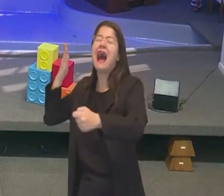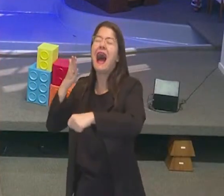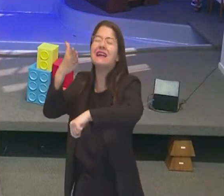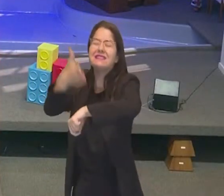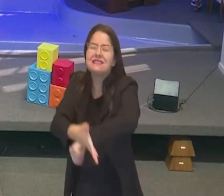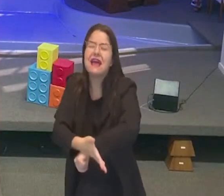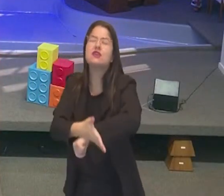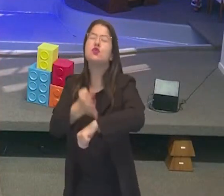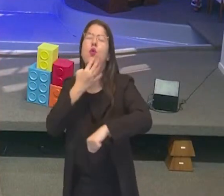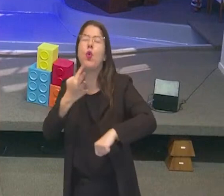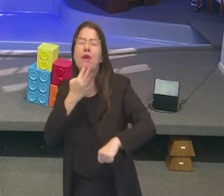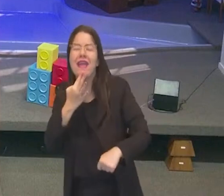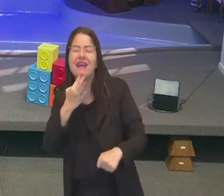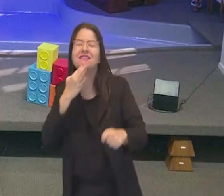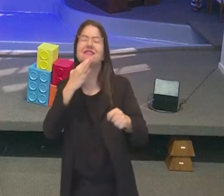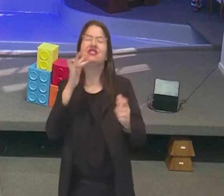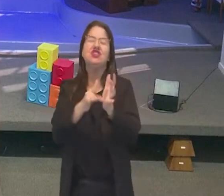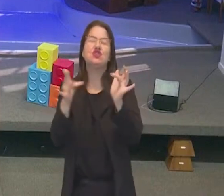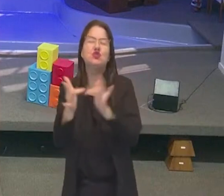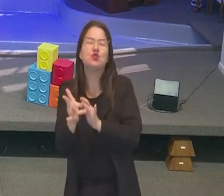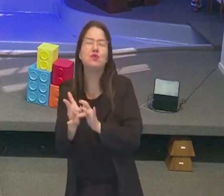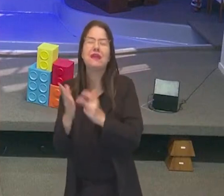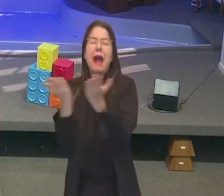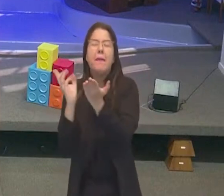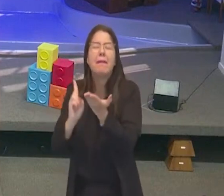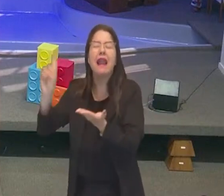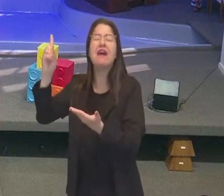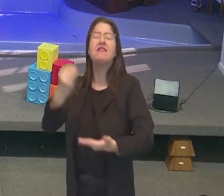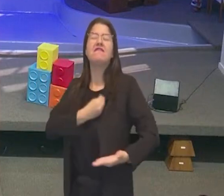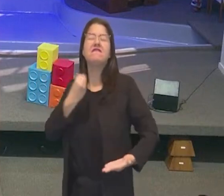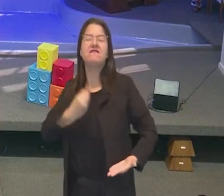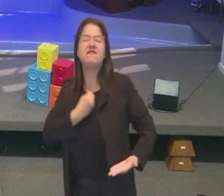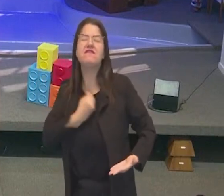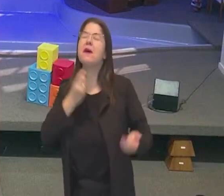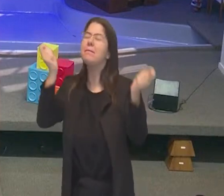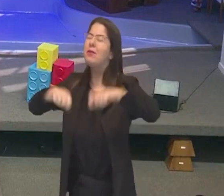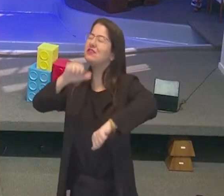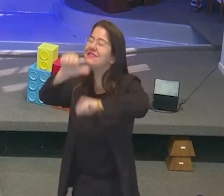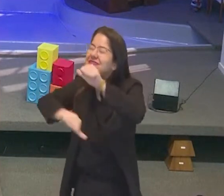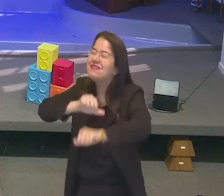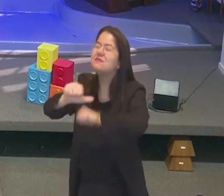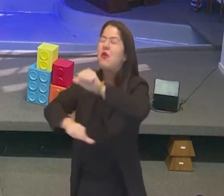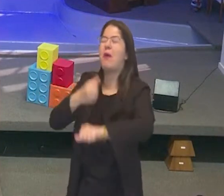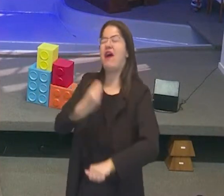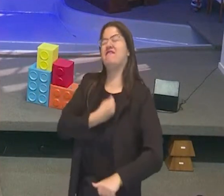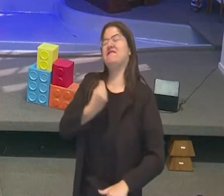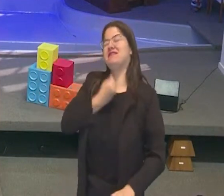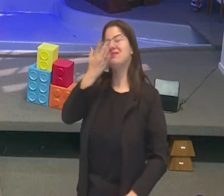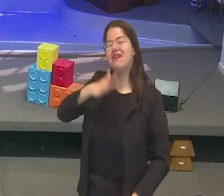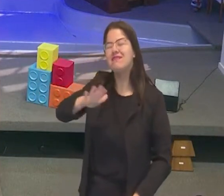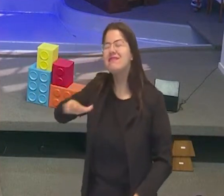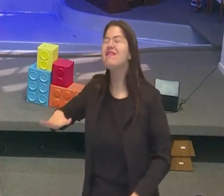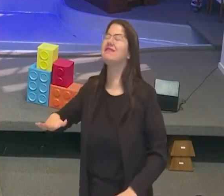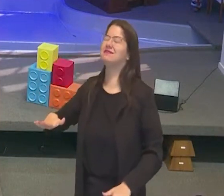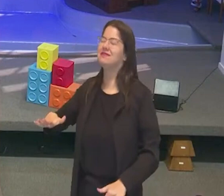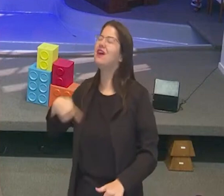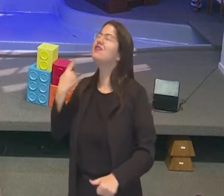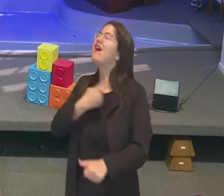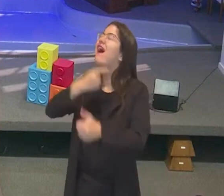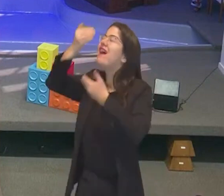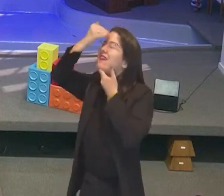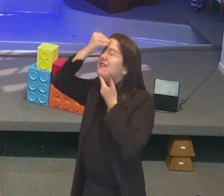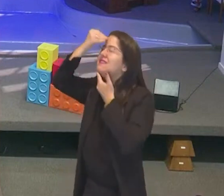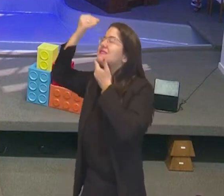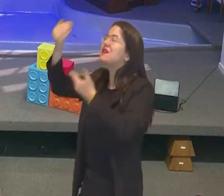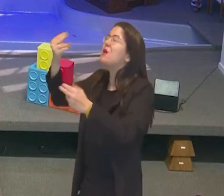Tua palavra, que é viva, que é eficaz, que pode transformar a vida delas. Nós te agradecemos, Senhor, pela